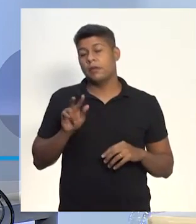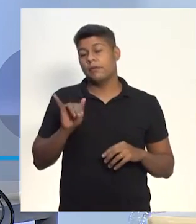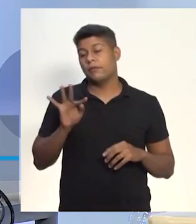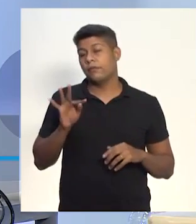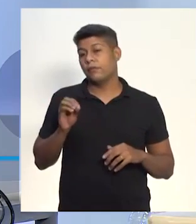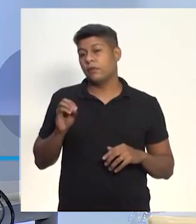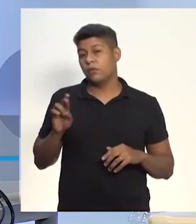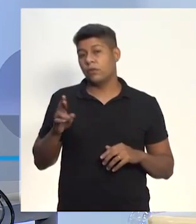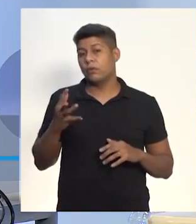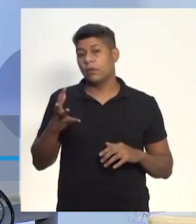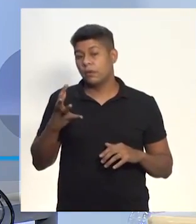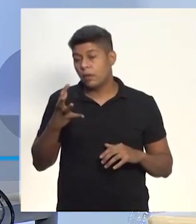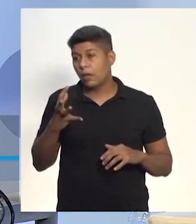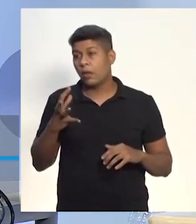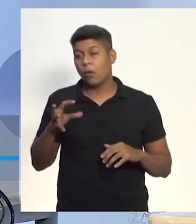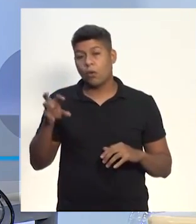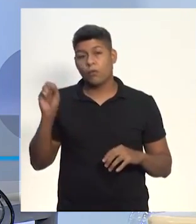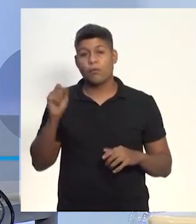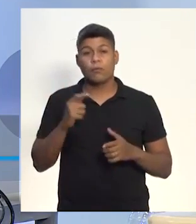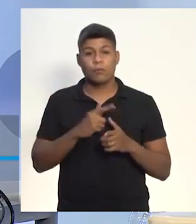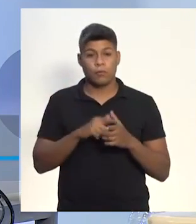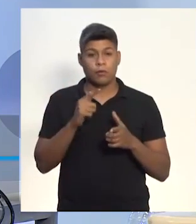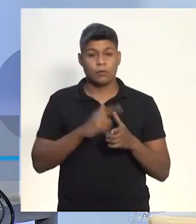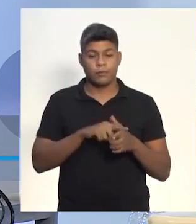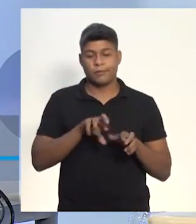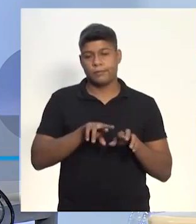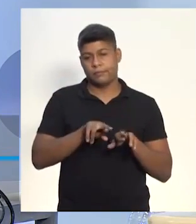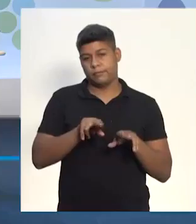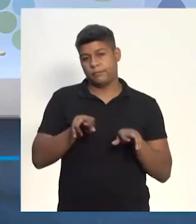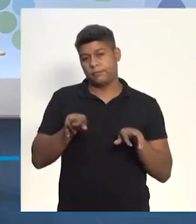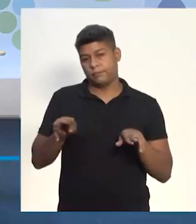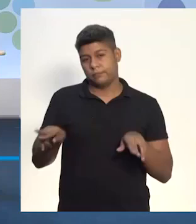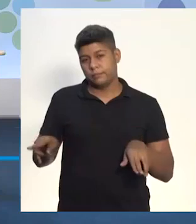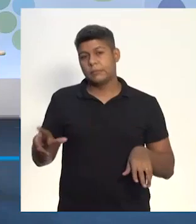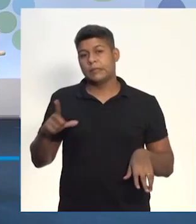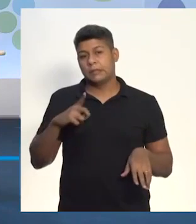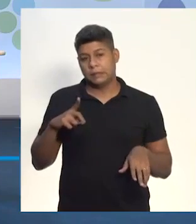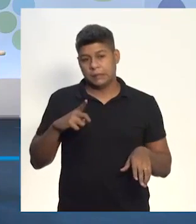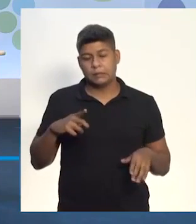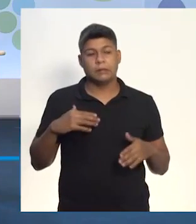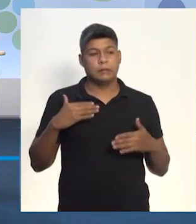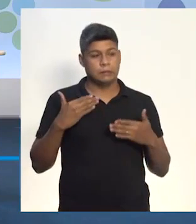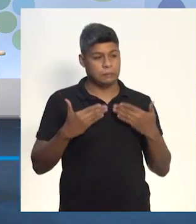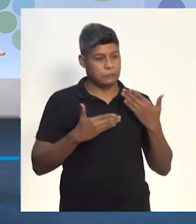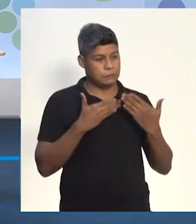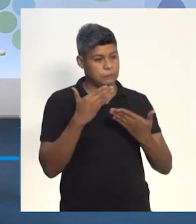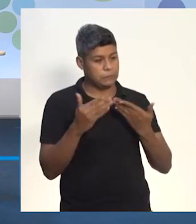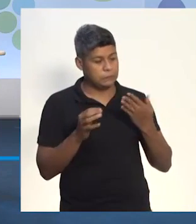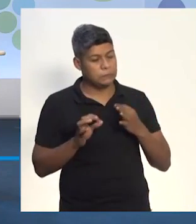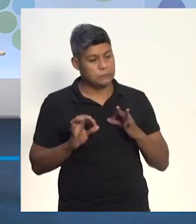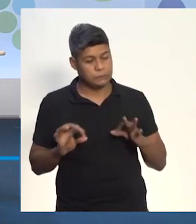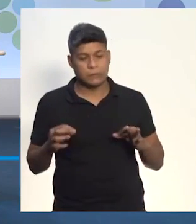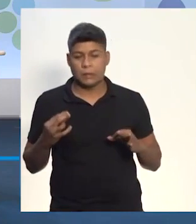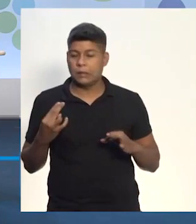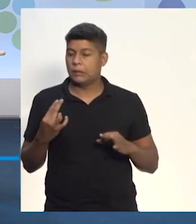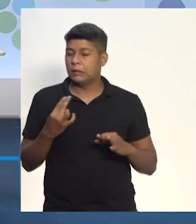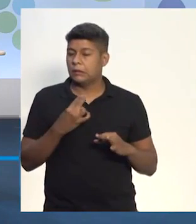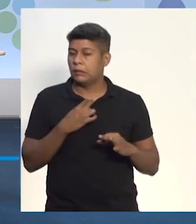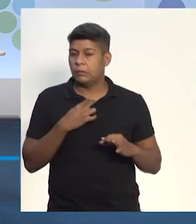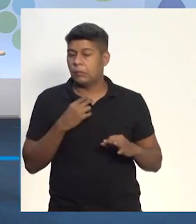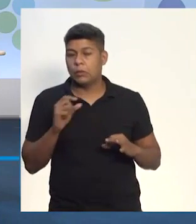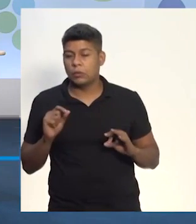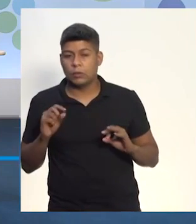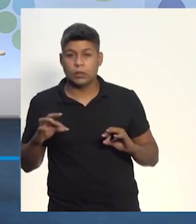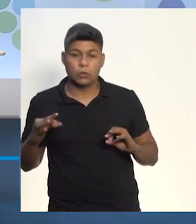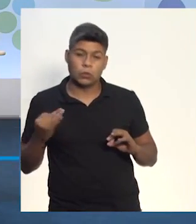ansiava ouvir, né? Com que um problema multifacetado e que, assim sendo, certamente a gente não poderia